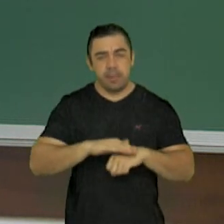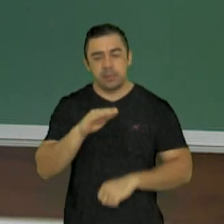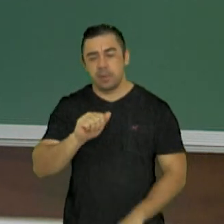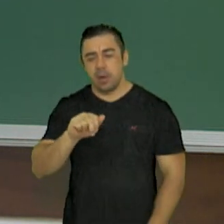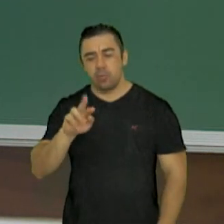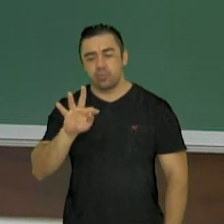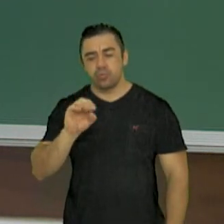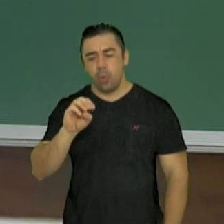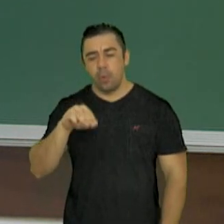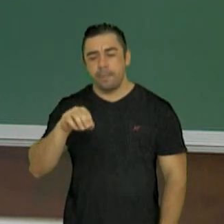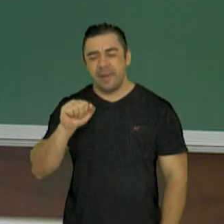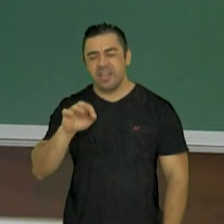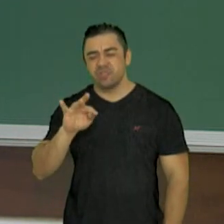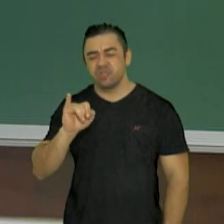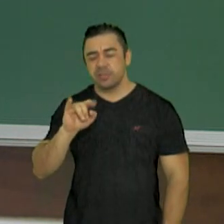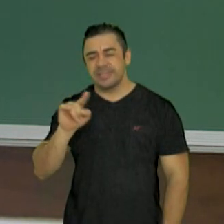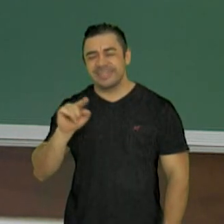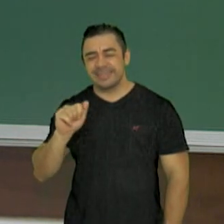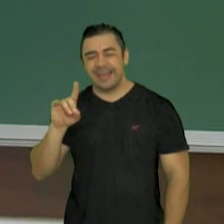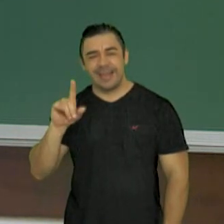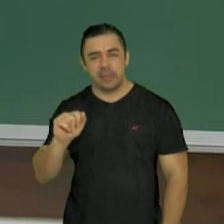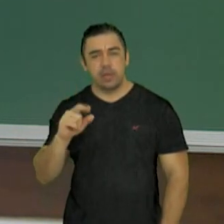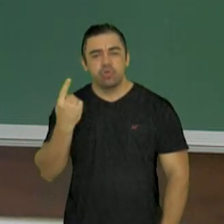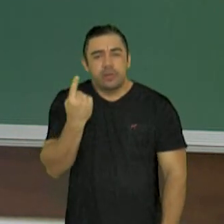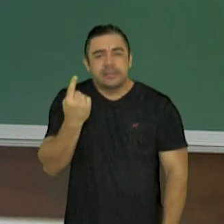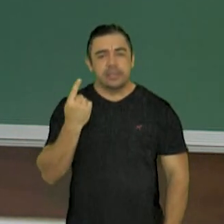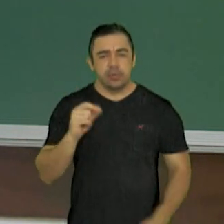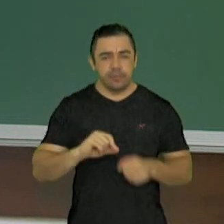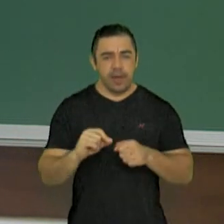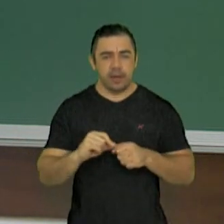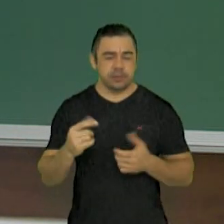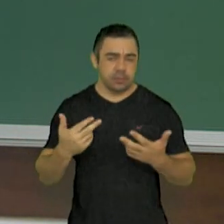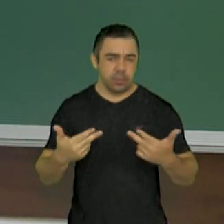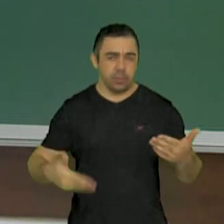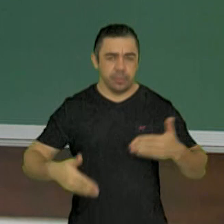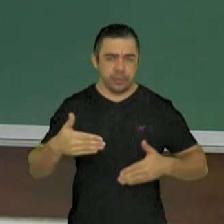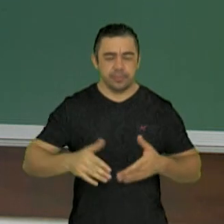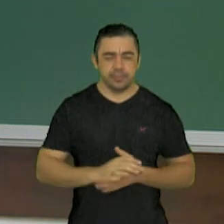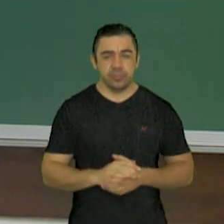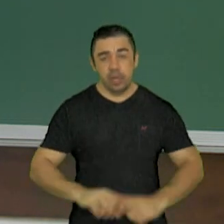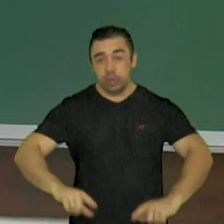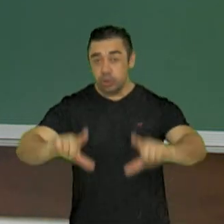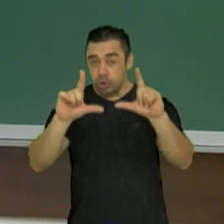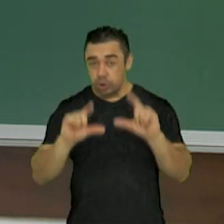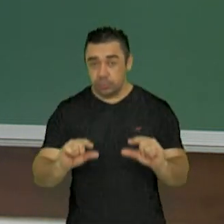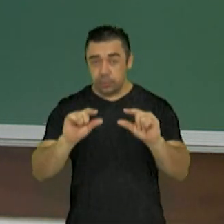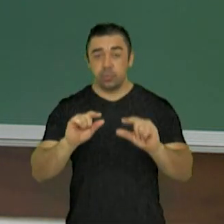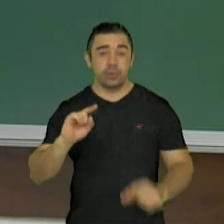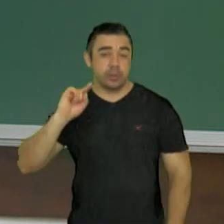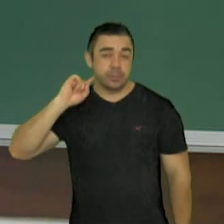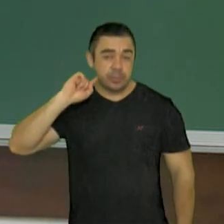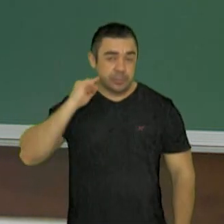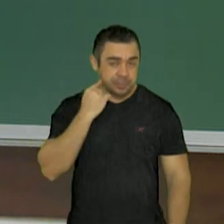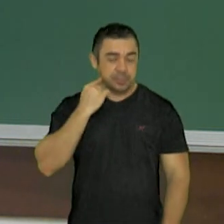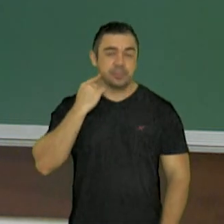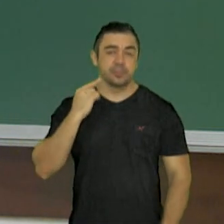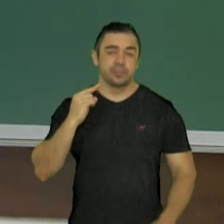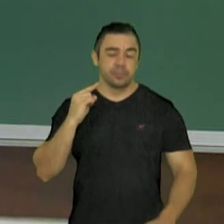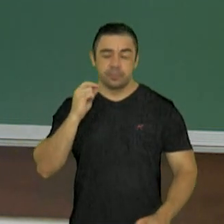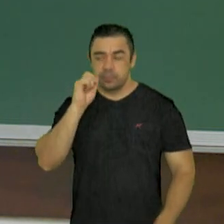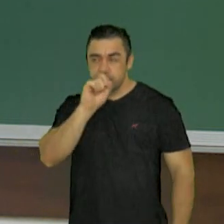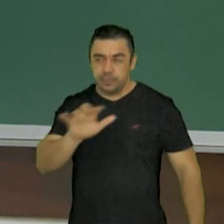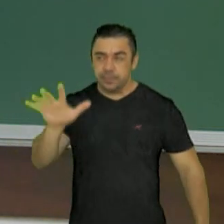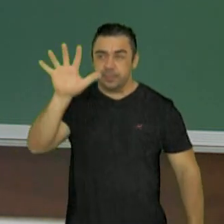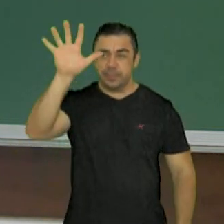tudo funcione mais automaticamente, menos poluente, a substituição aí do combustível,